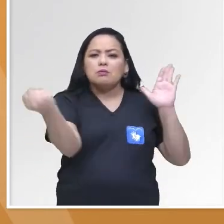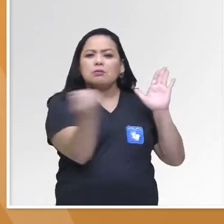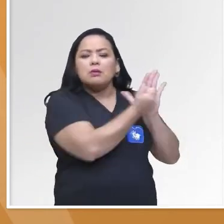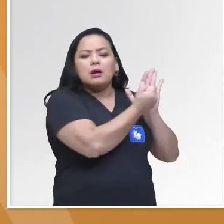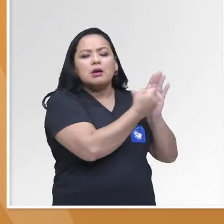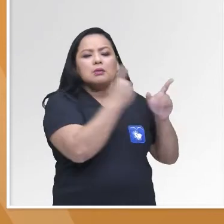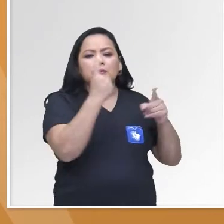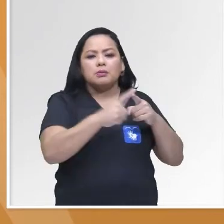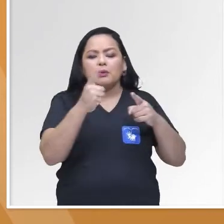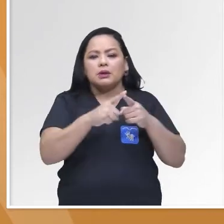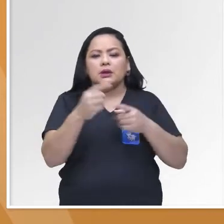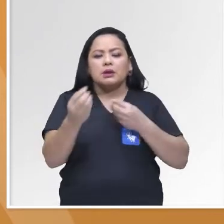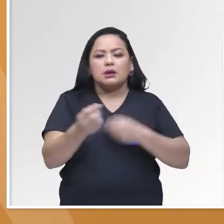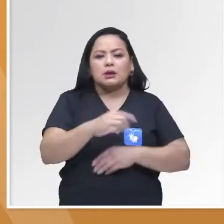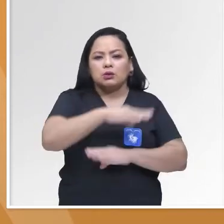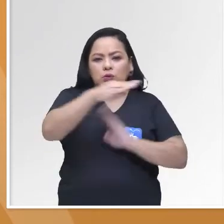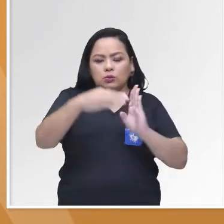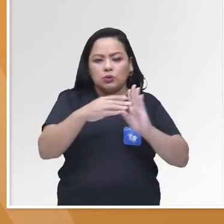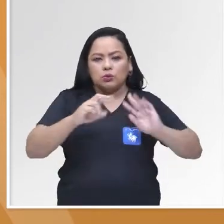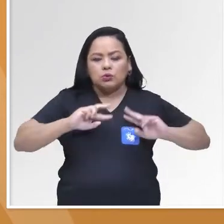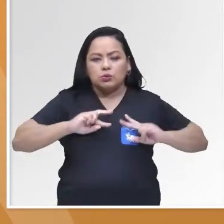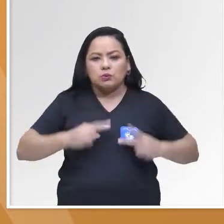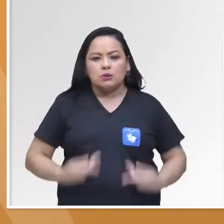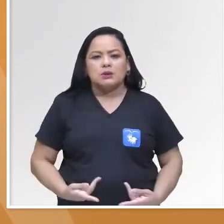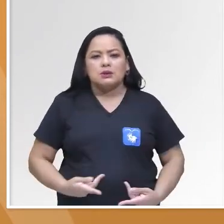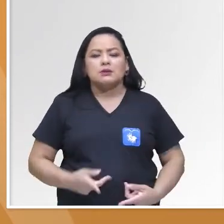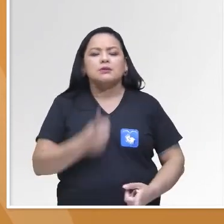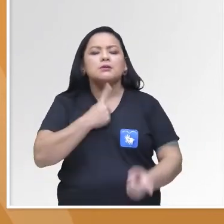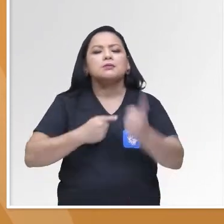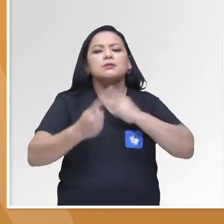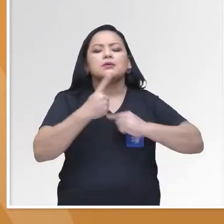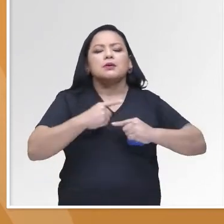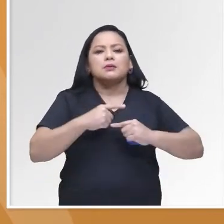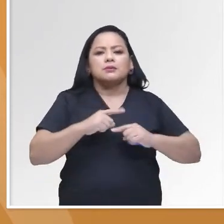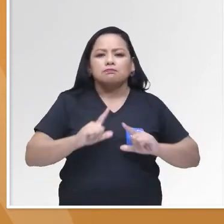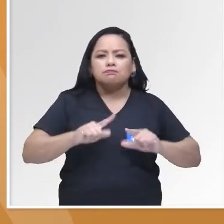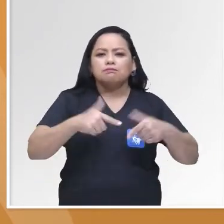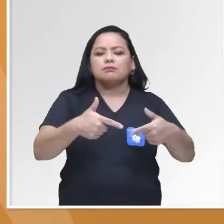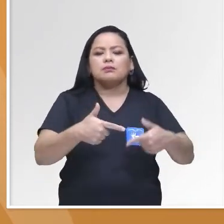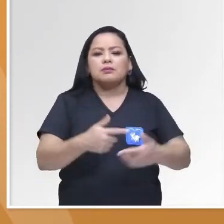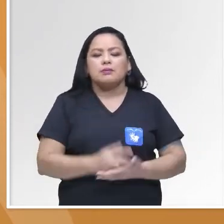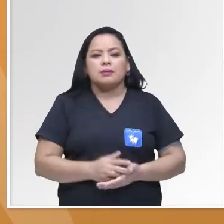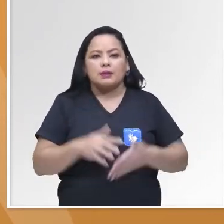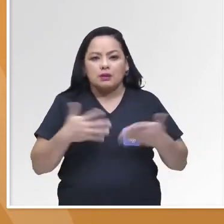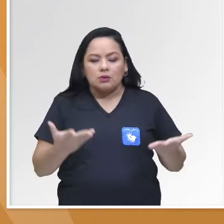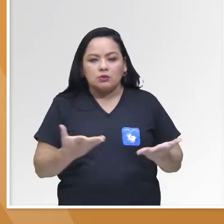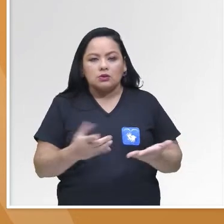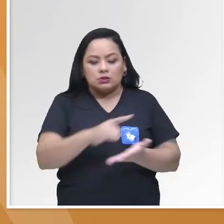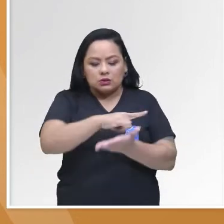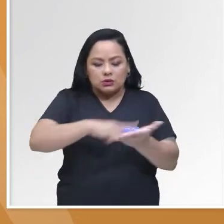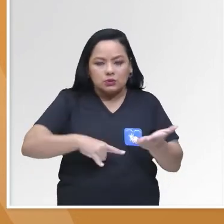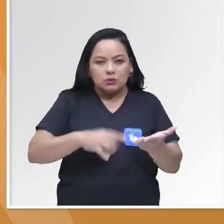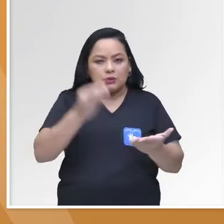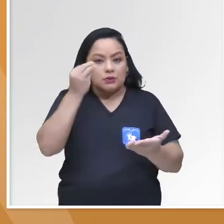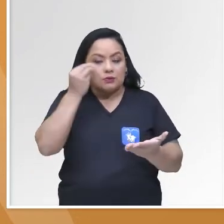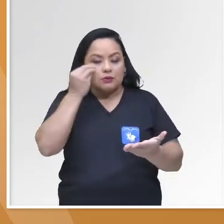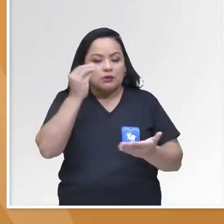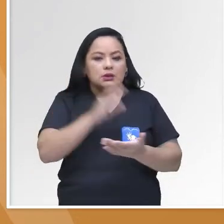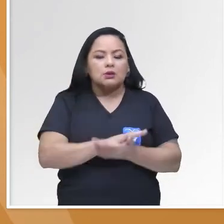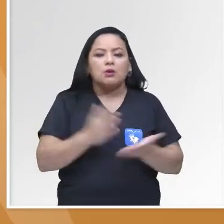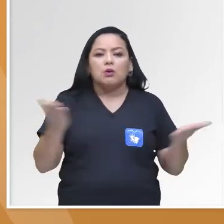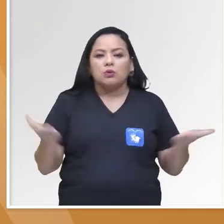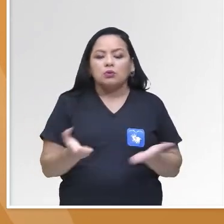qual todos os seres humanos já ansiavam. E, diante desse documento, nós